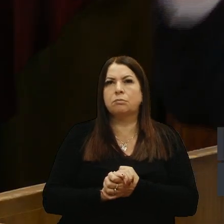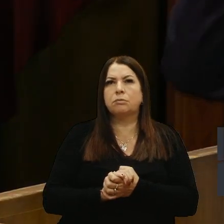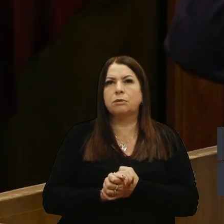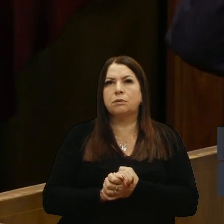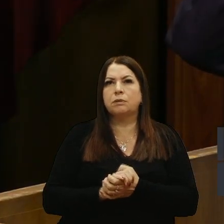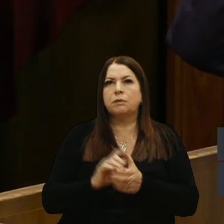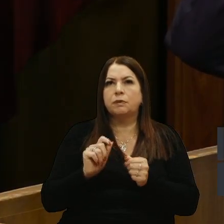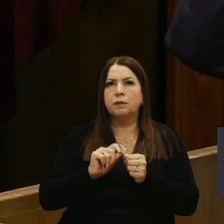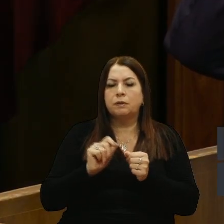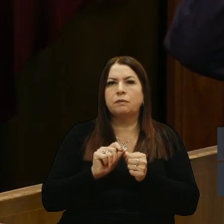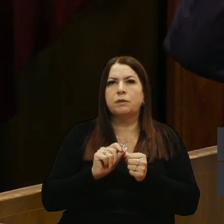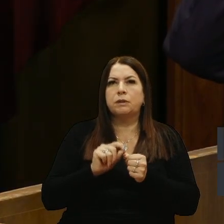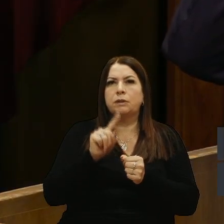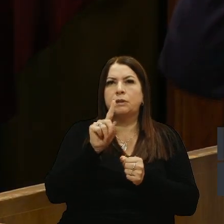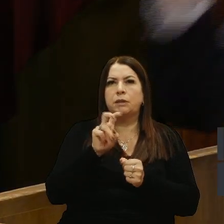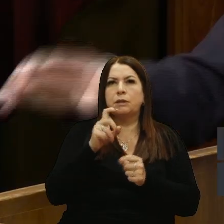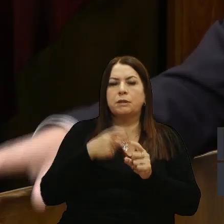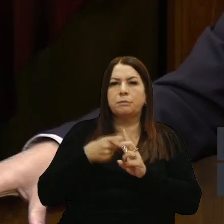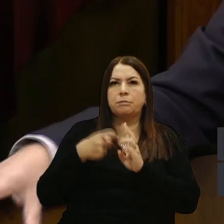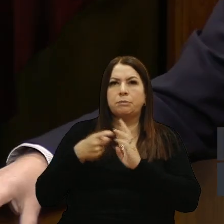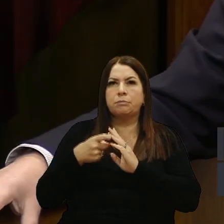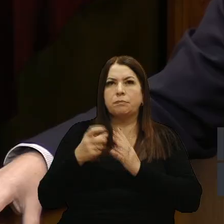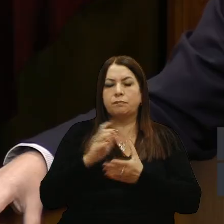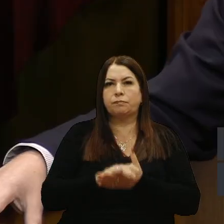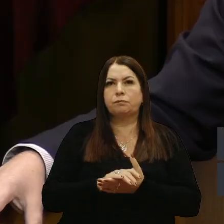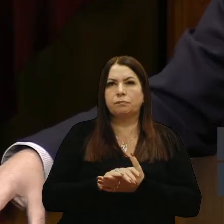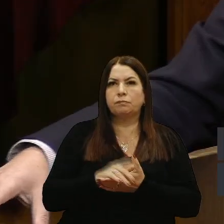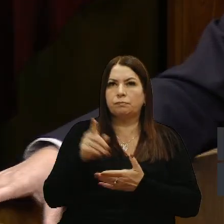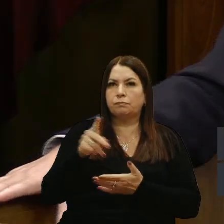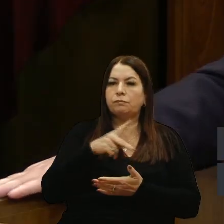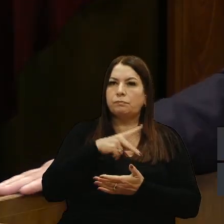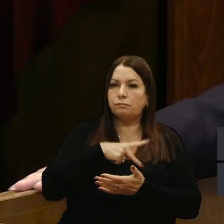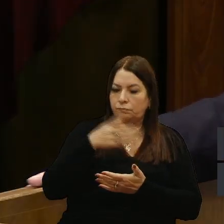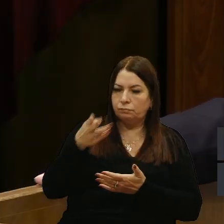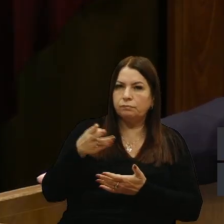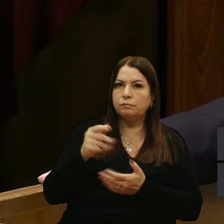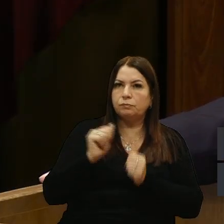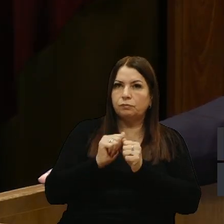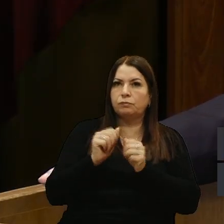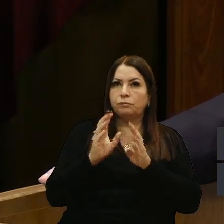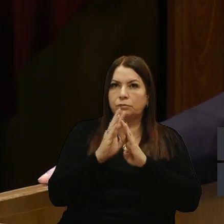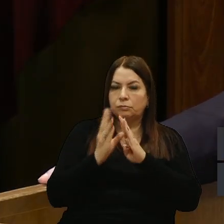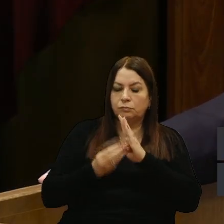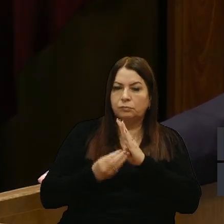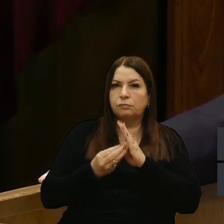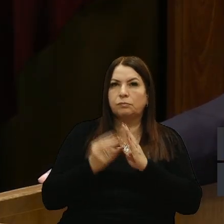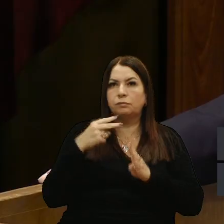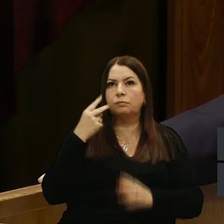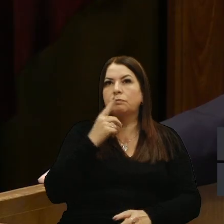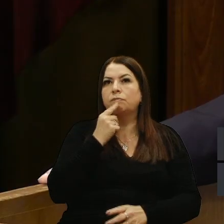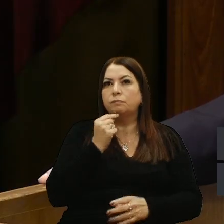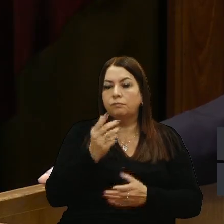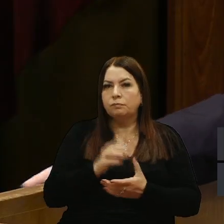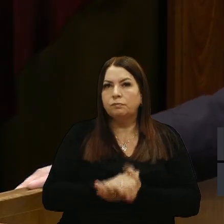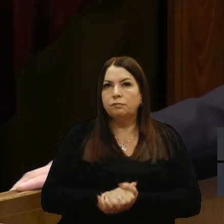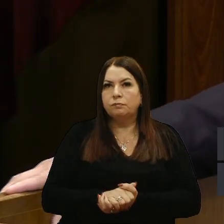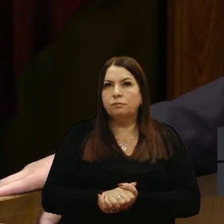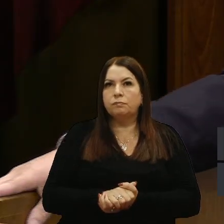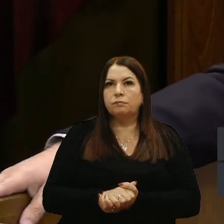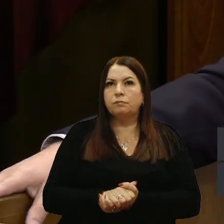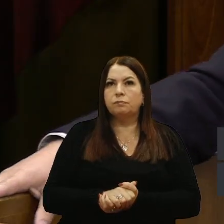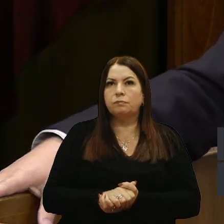foram feitos nesses 15 meses que a Vossa Excelência esteve à frente do SAMAI, vereador João,